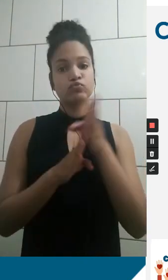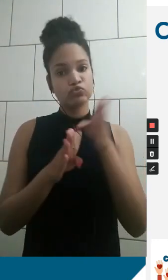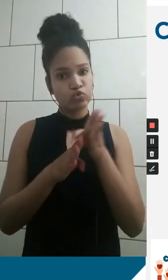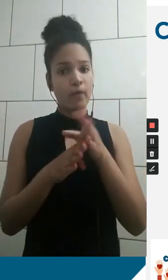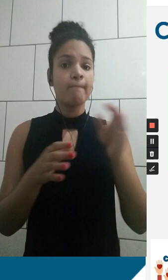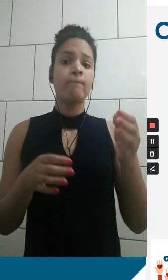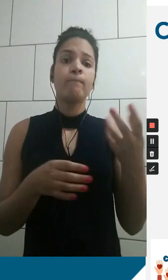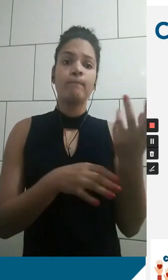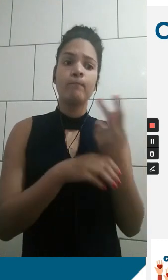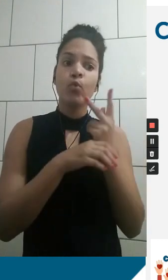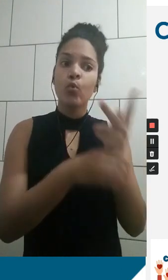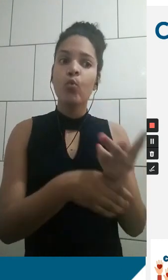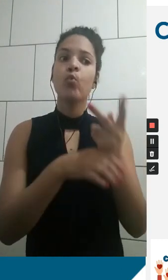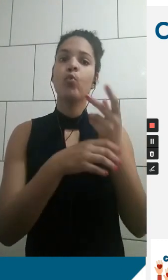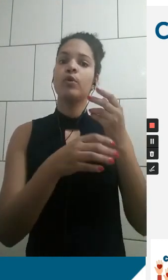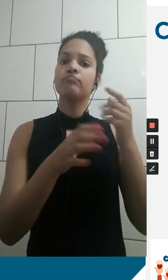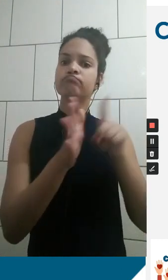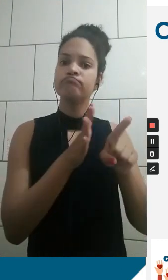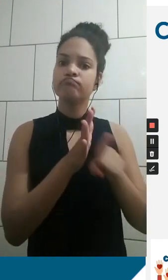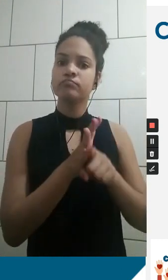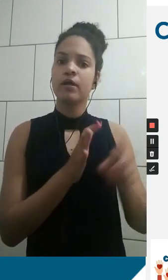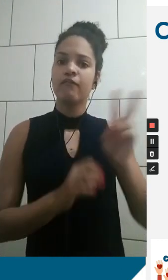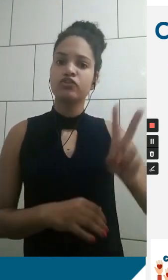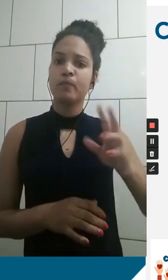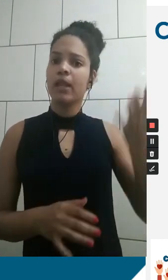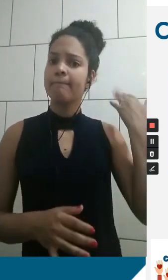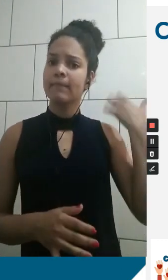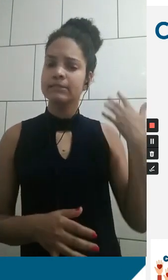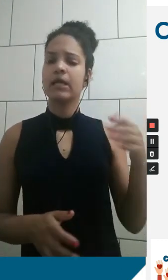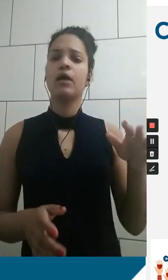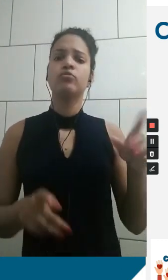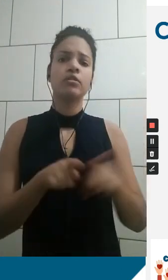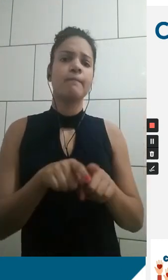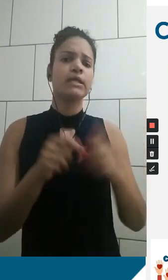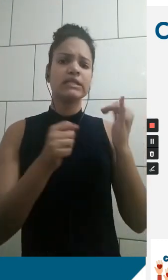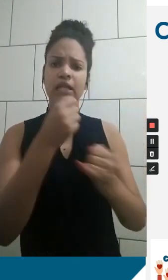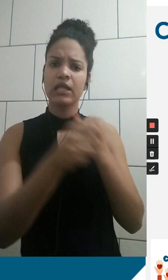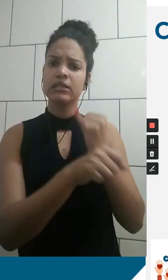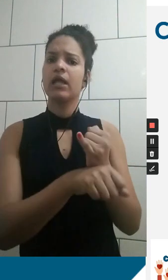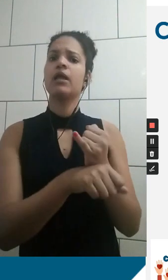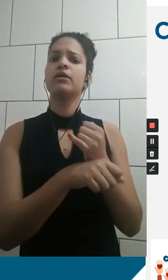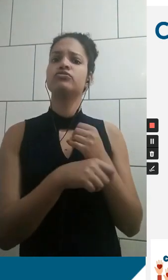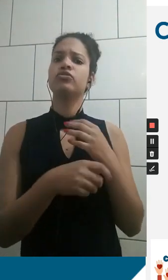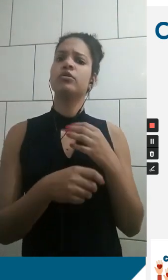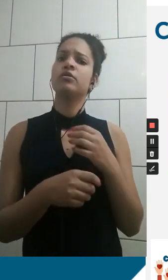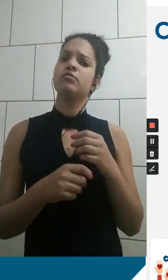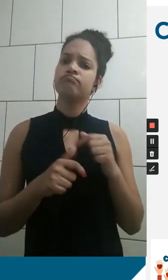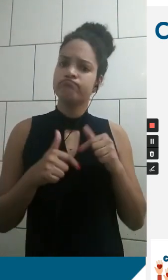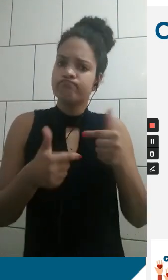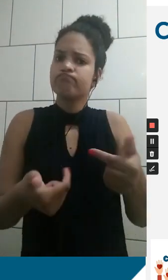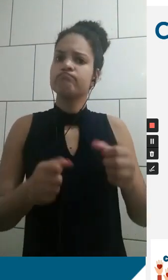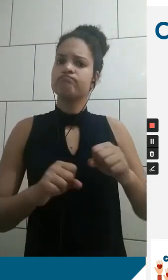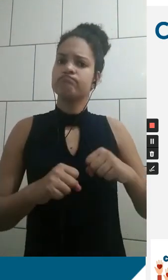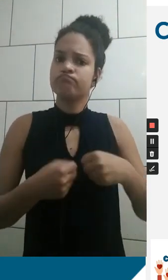seu mediador, procurem na internet, né? Sejam proativos na busca de resolução de exercícios, de